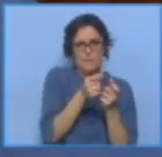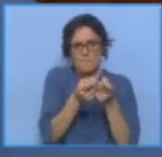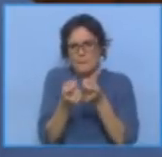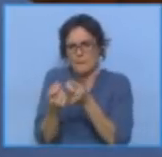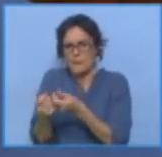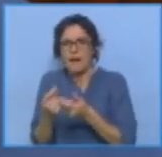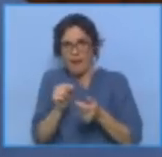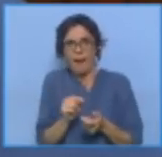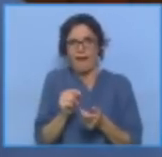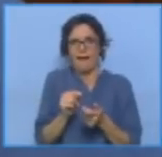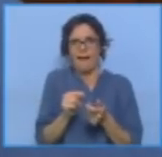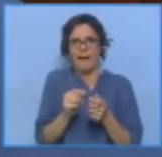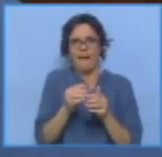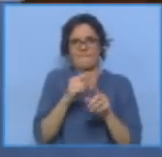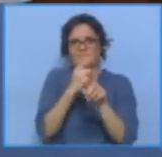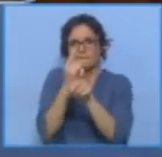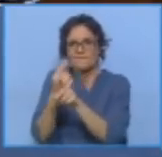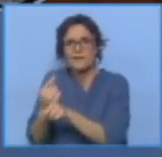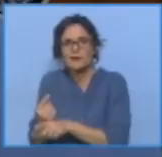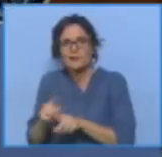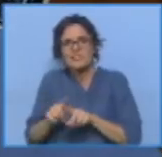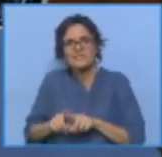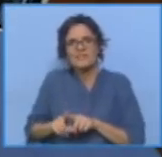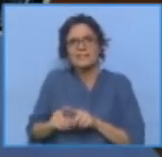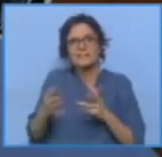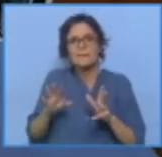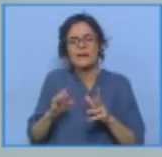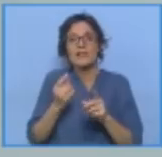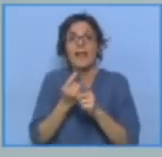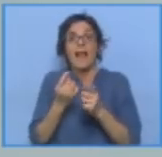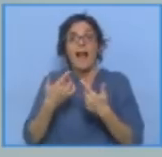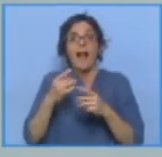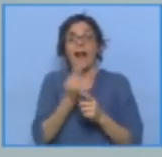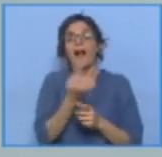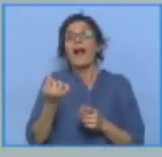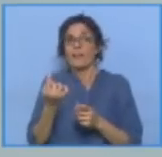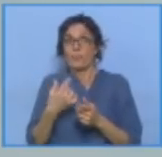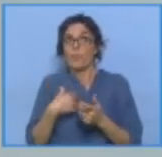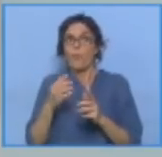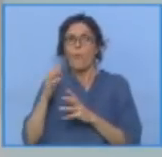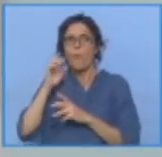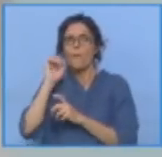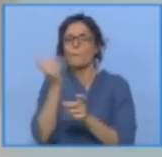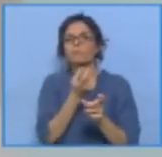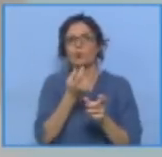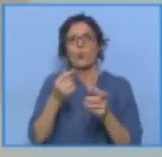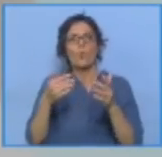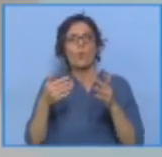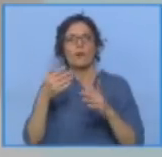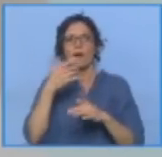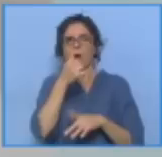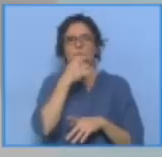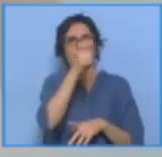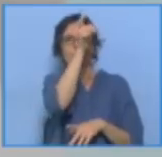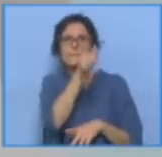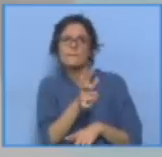a querer o Messias Exato. dos apóstolos. À nossa O medida, Messias não é? poderoso Também. e não o Pois, Messias claro. servo. A grande dificuldade da